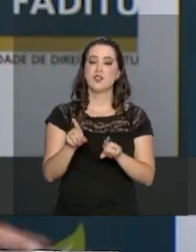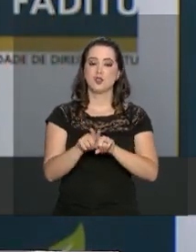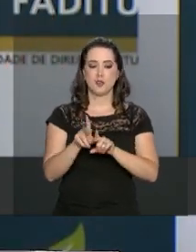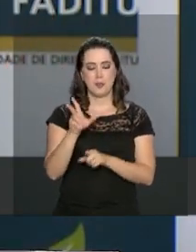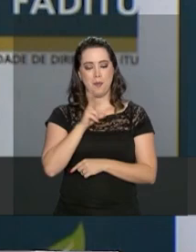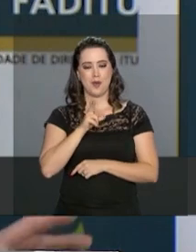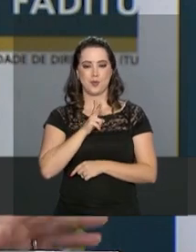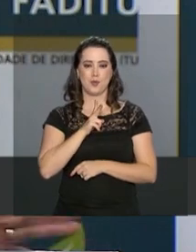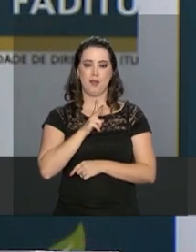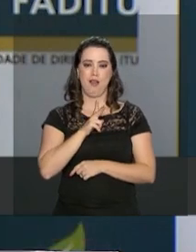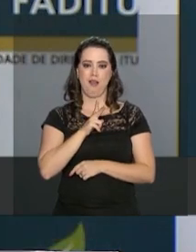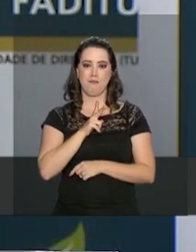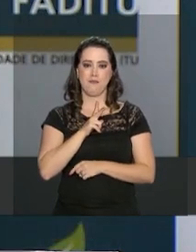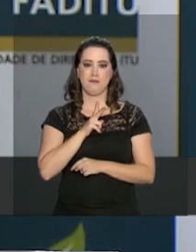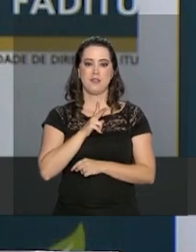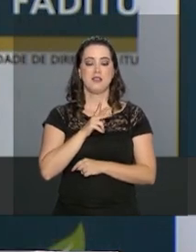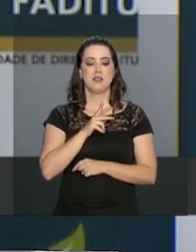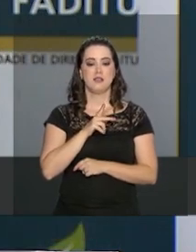os acervos